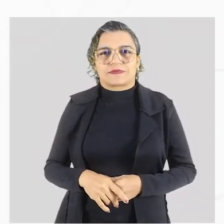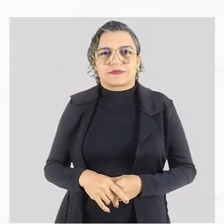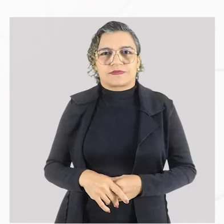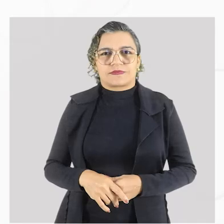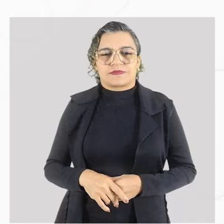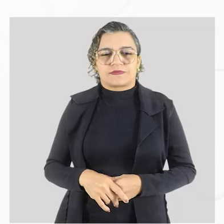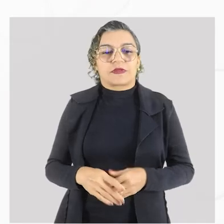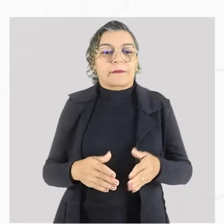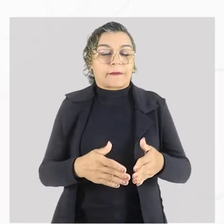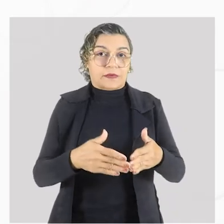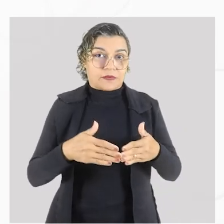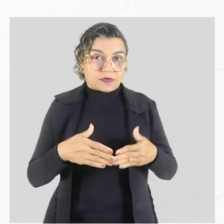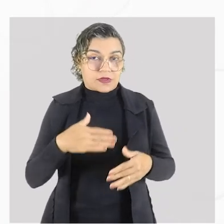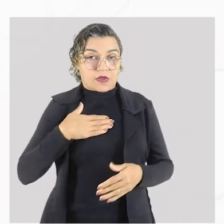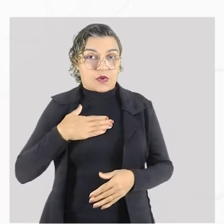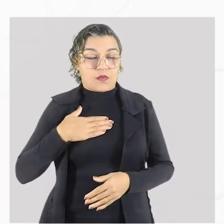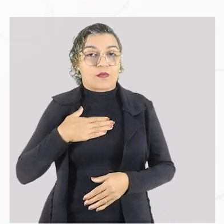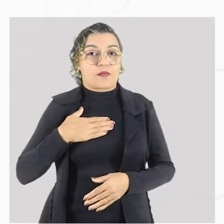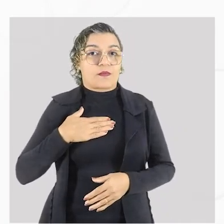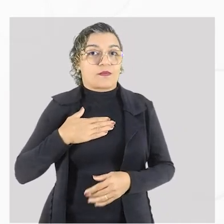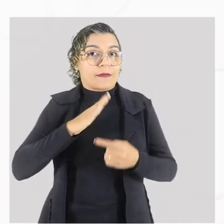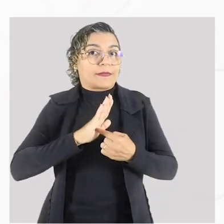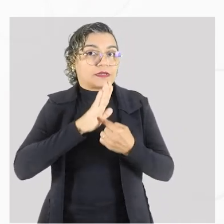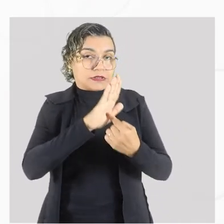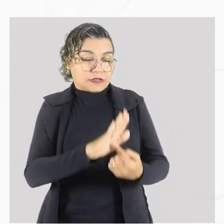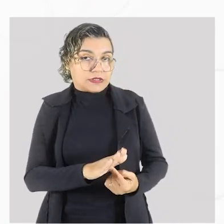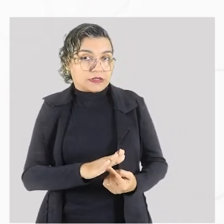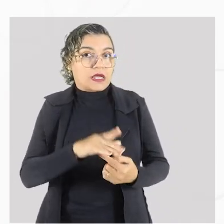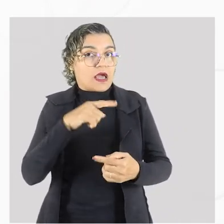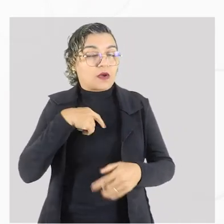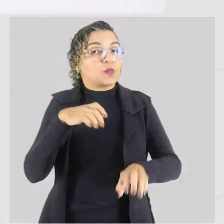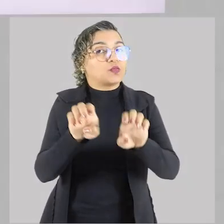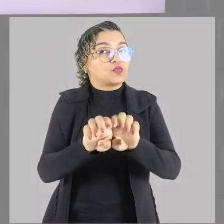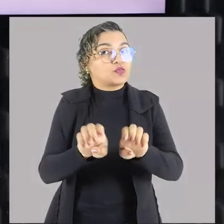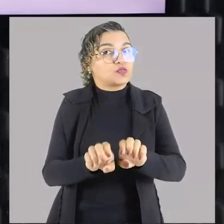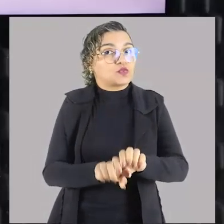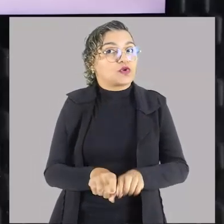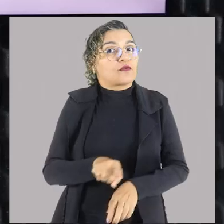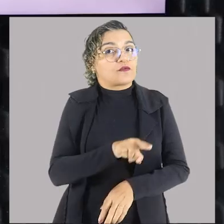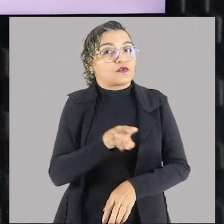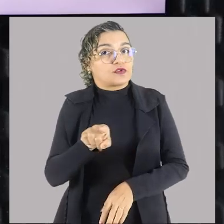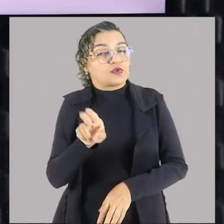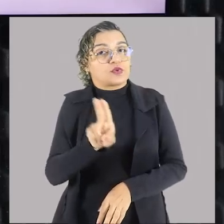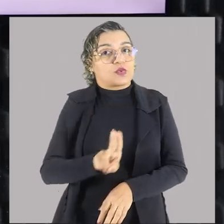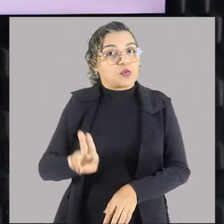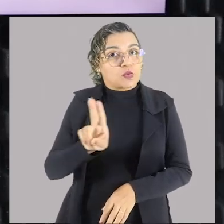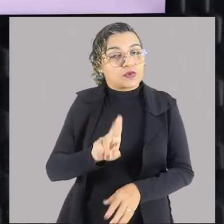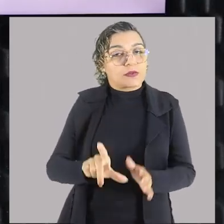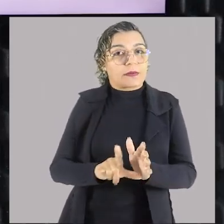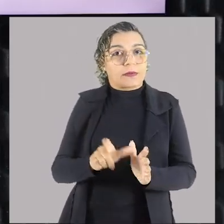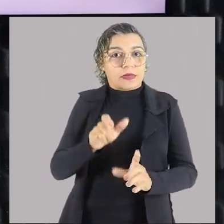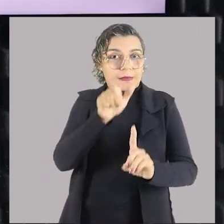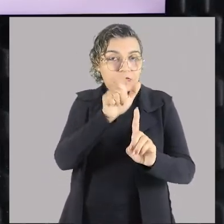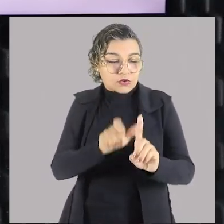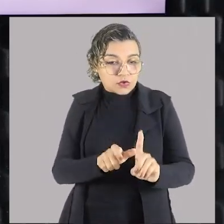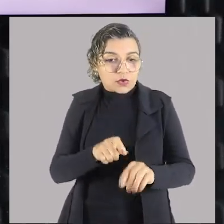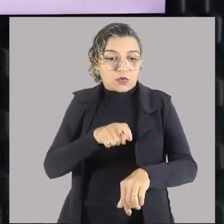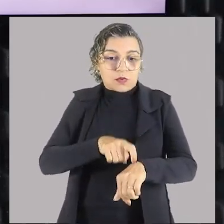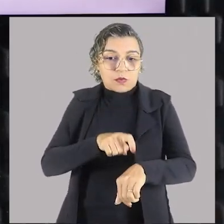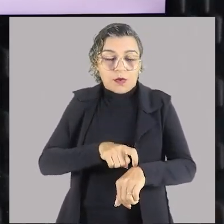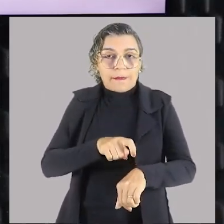me apresente. Então, são estruturas que você pode usar na primeira pessoa. Quando você vai fazer